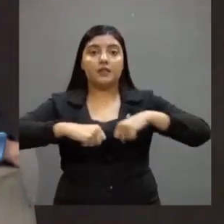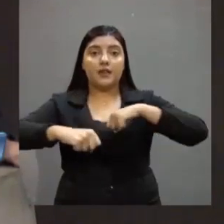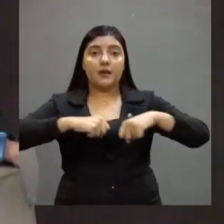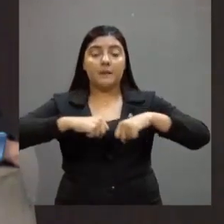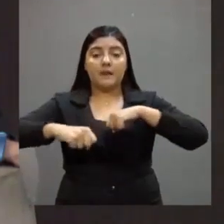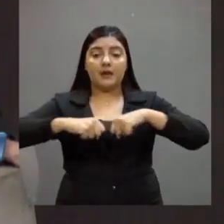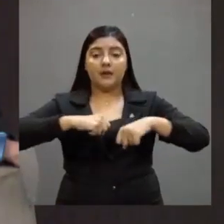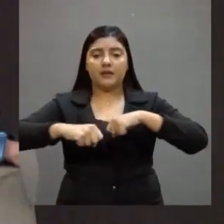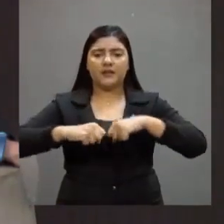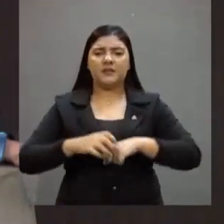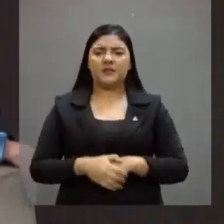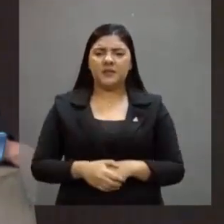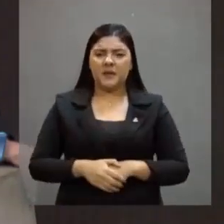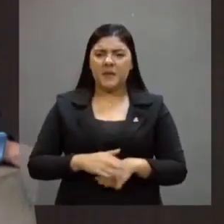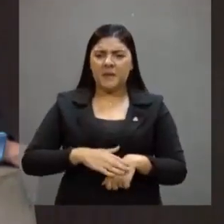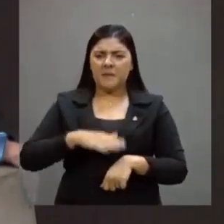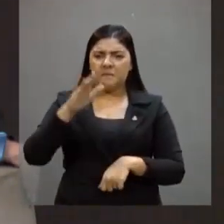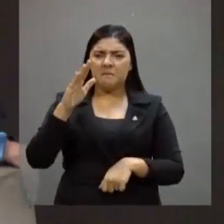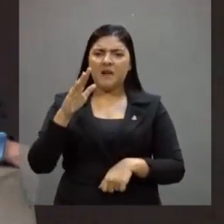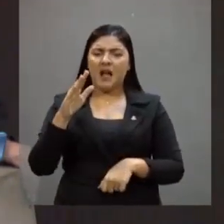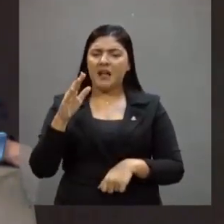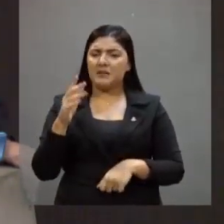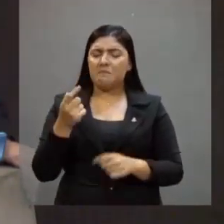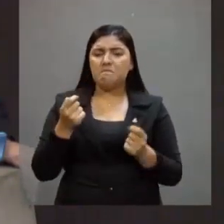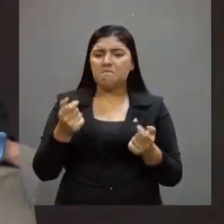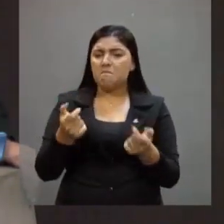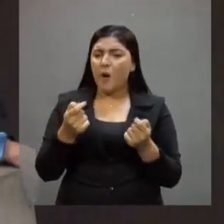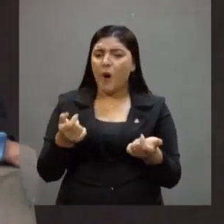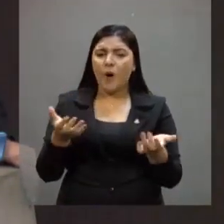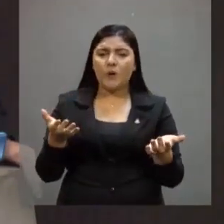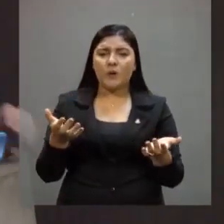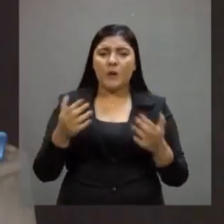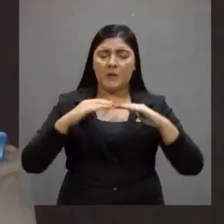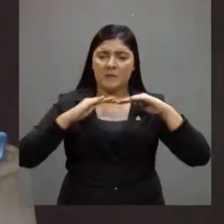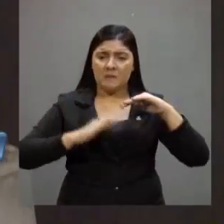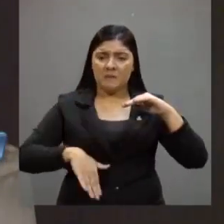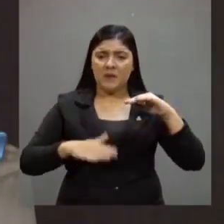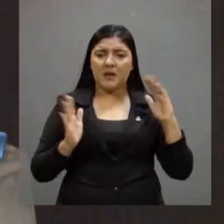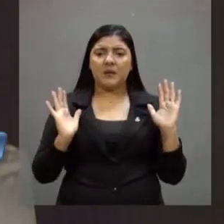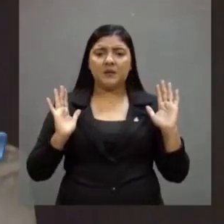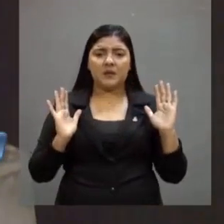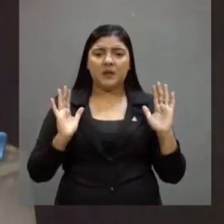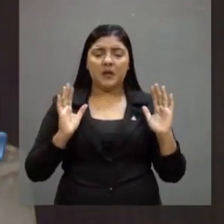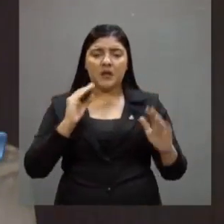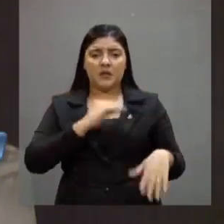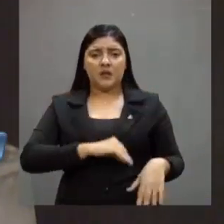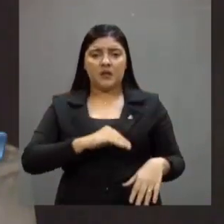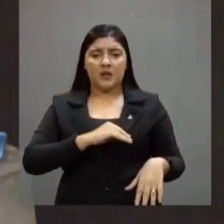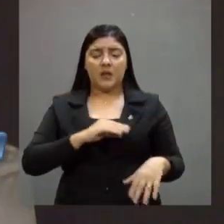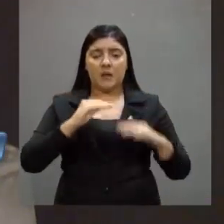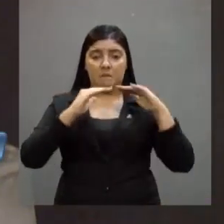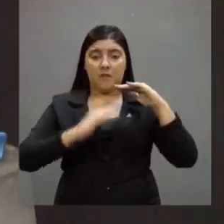nos envergonhar. Nós temos mais de 1/3 da força de trabalho ativa hoje ganha menos que R$2.000.